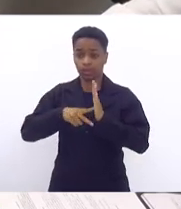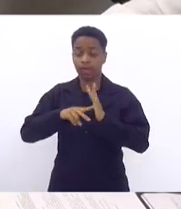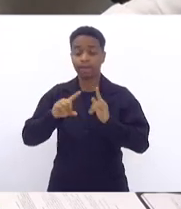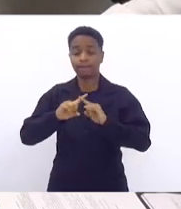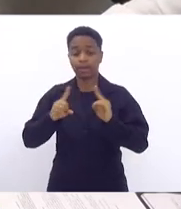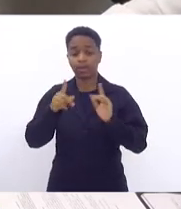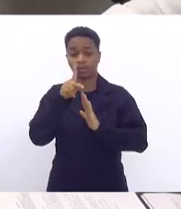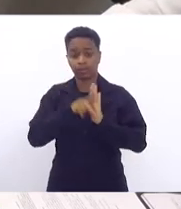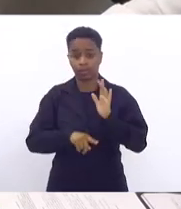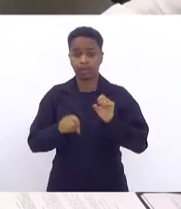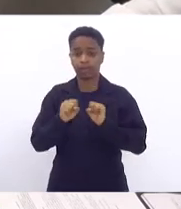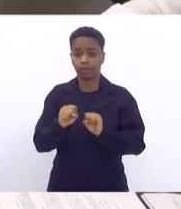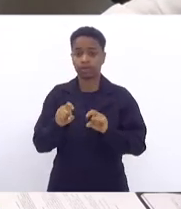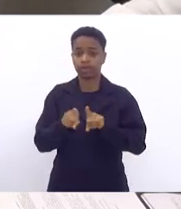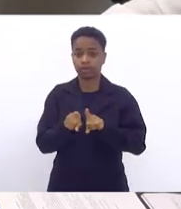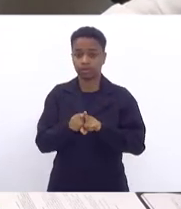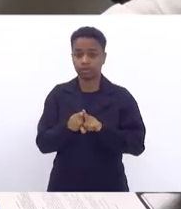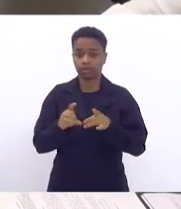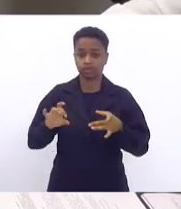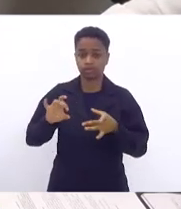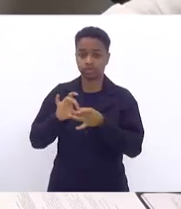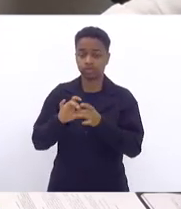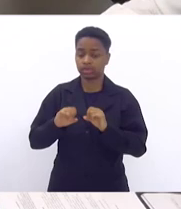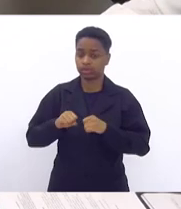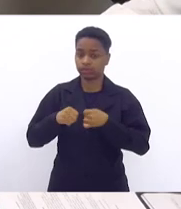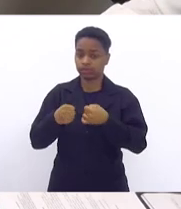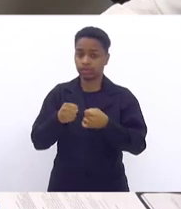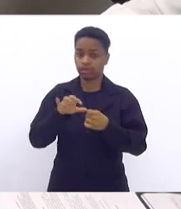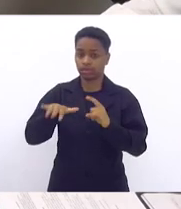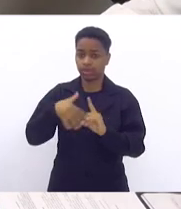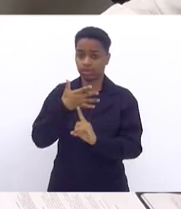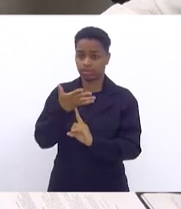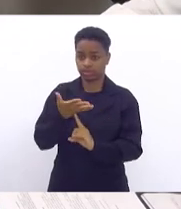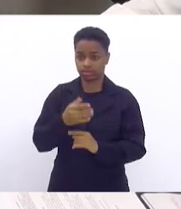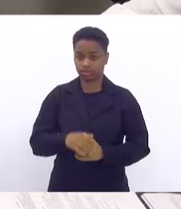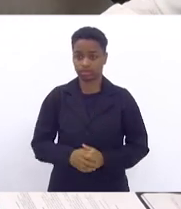poderia entrar no, na defesa do meio ambiente. É nesse aspecto que ele...